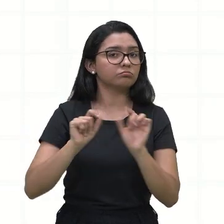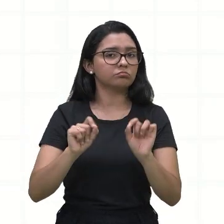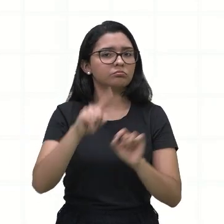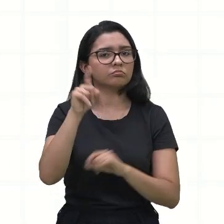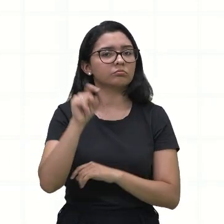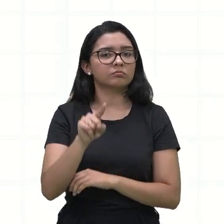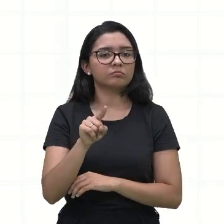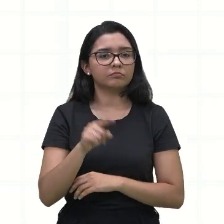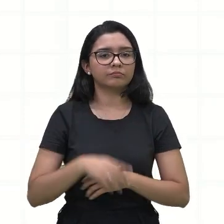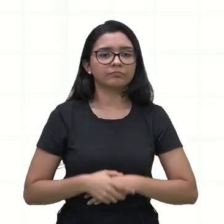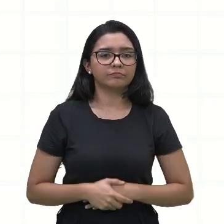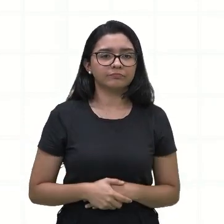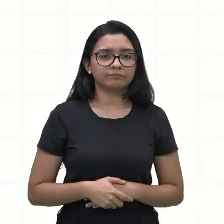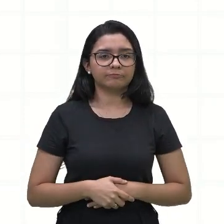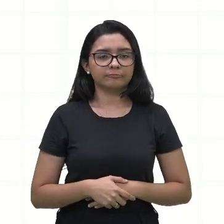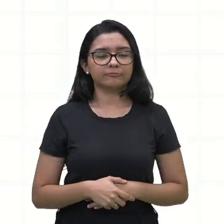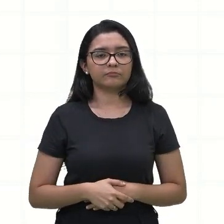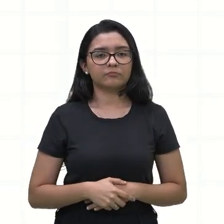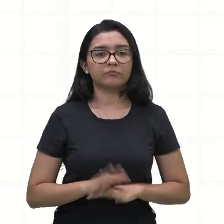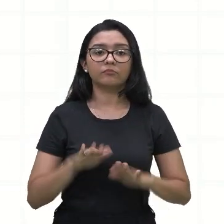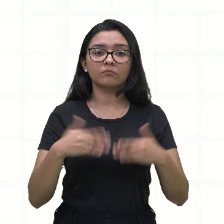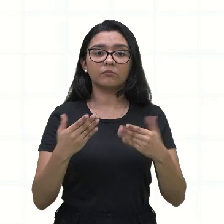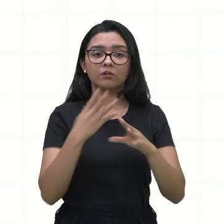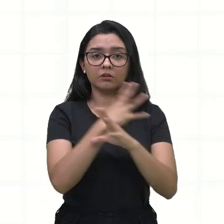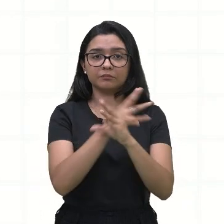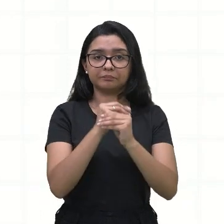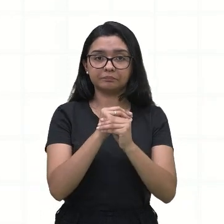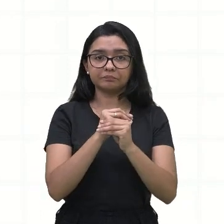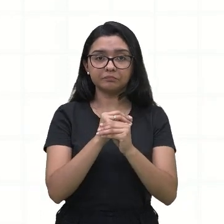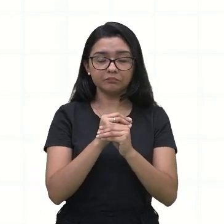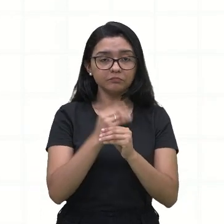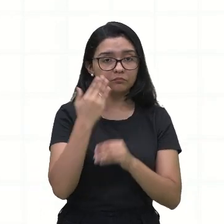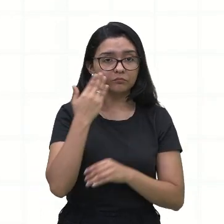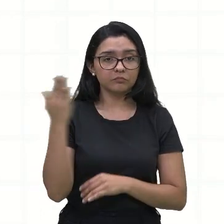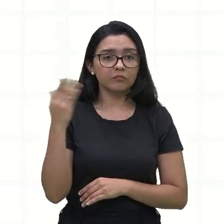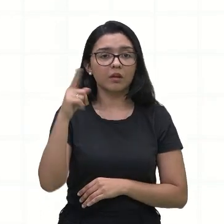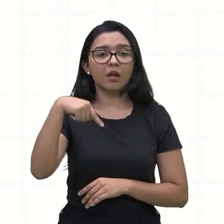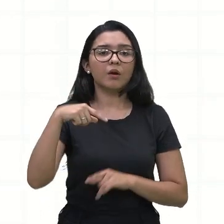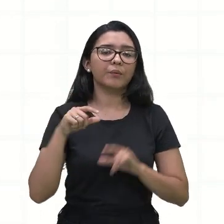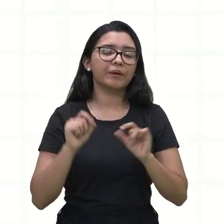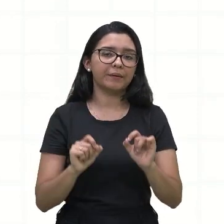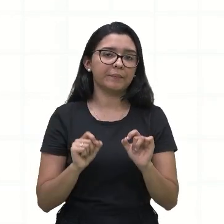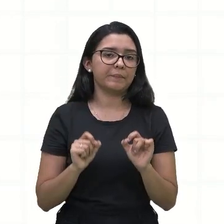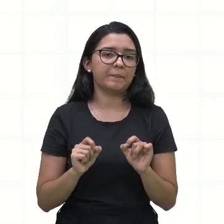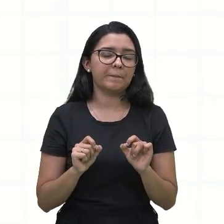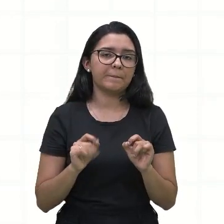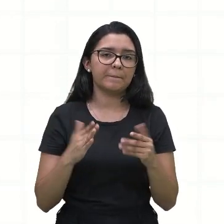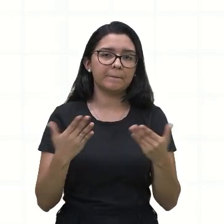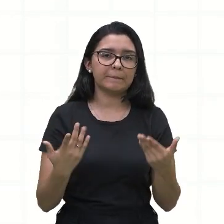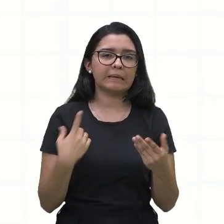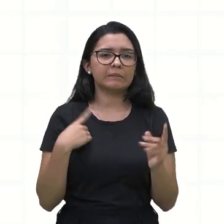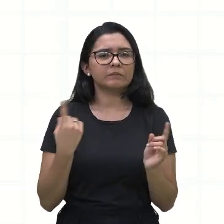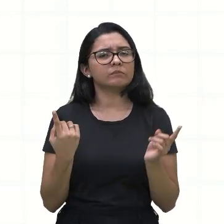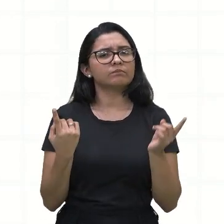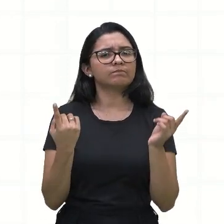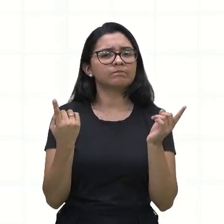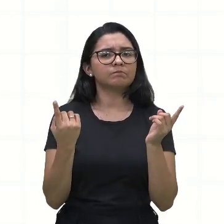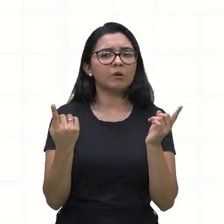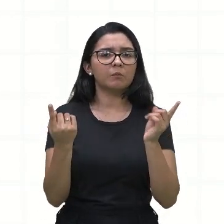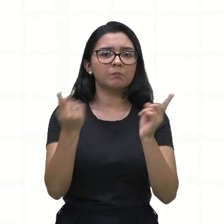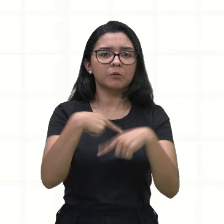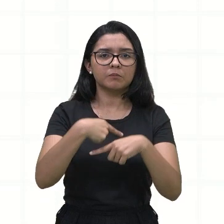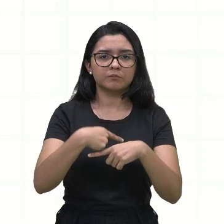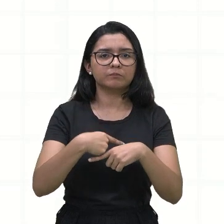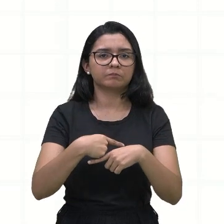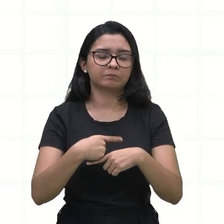acha? Olha só. O conectivo, no entanto, ele vai estabelecer uma contraposição em relação à